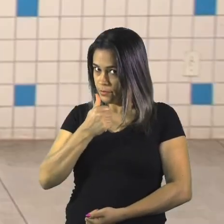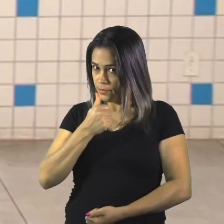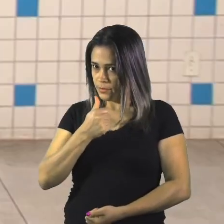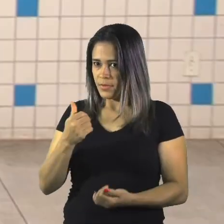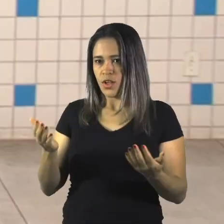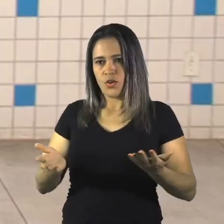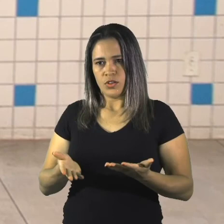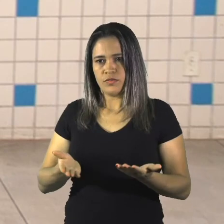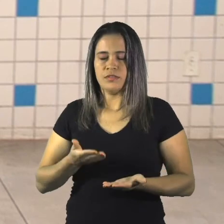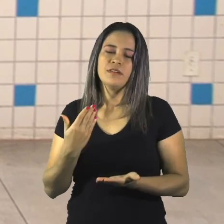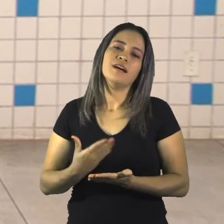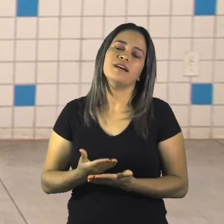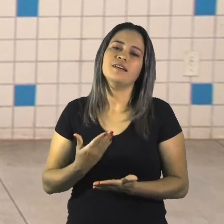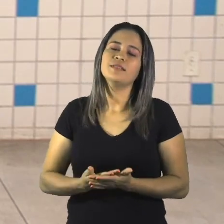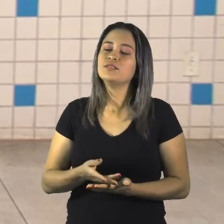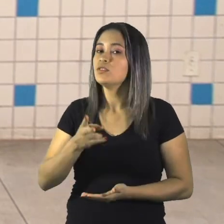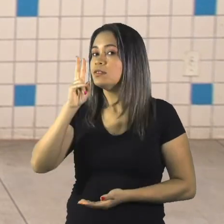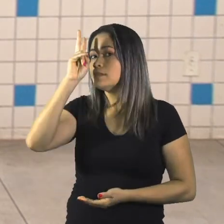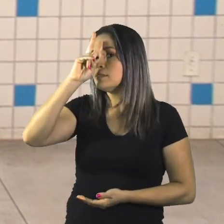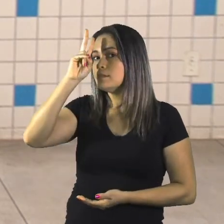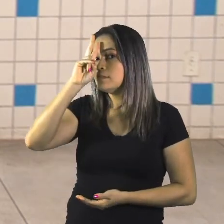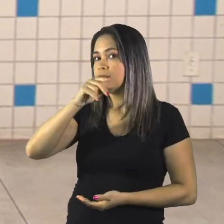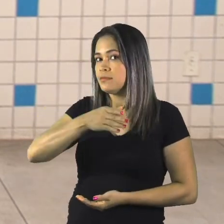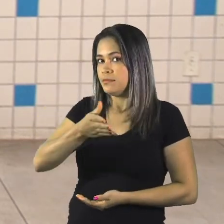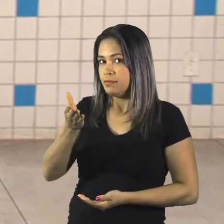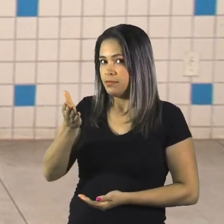nossa aula. Só lembrando com vocês,